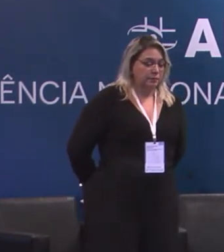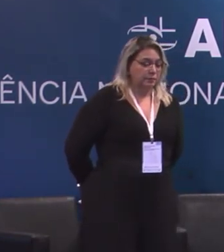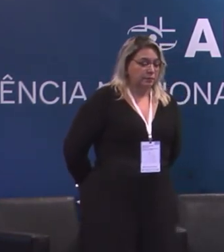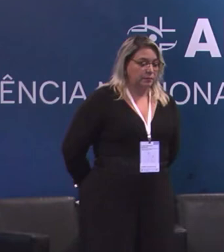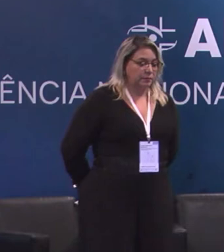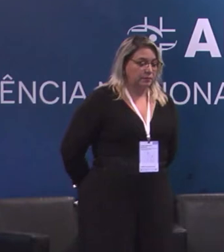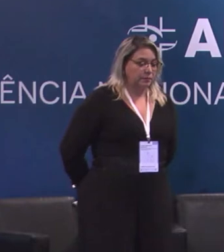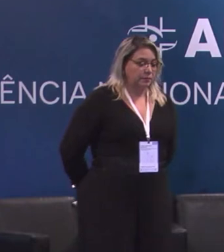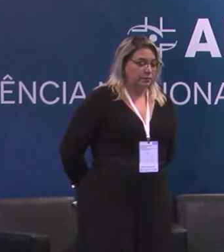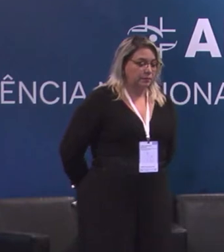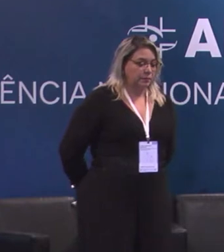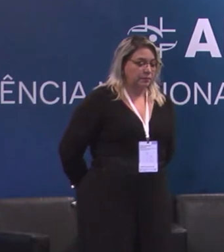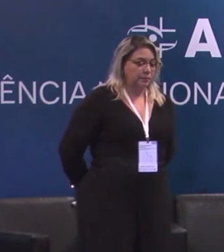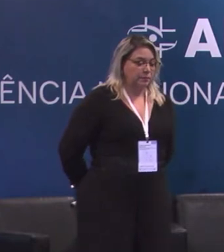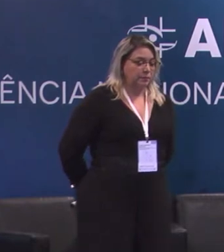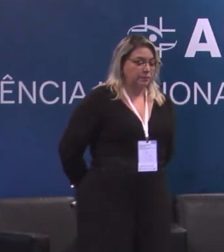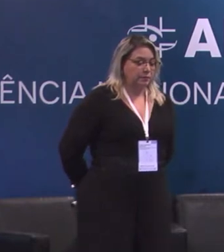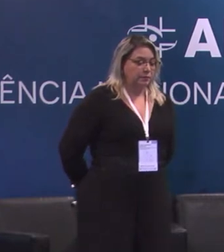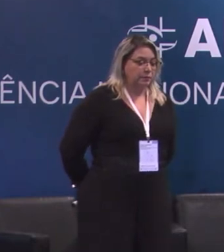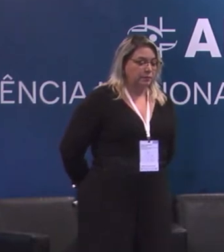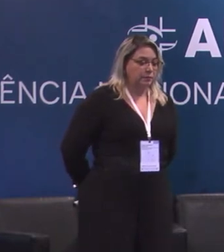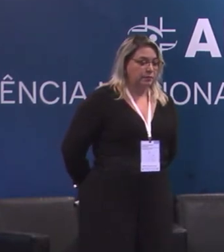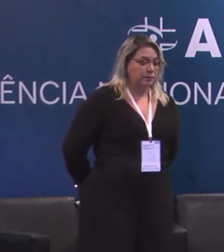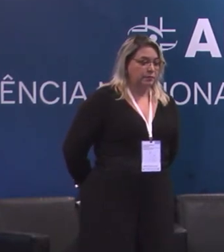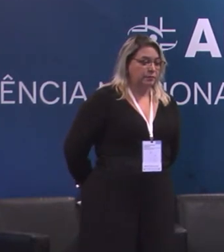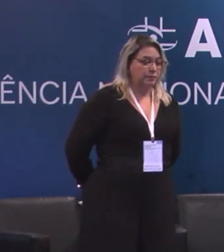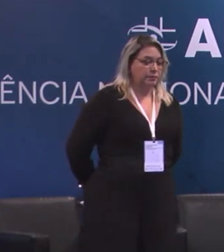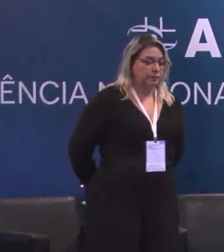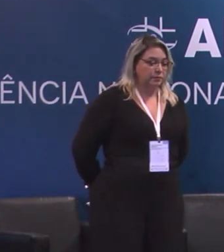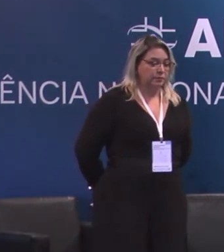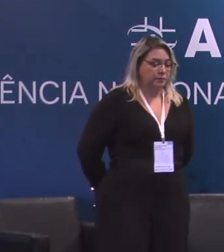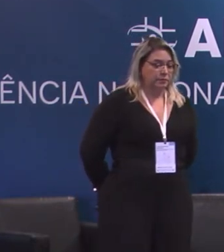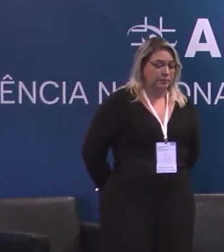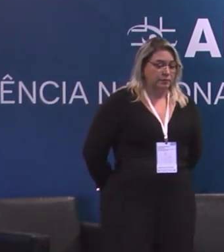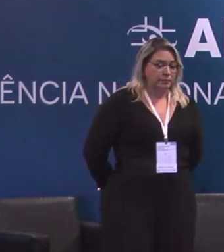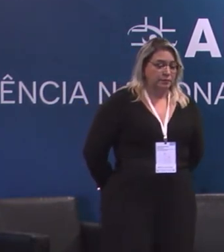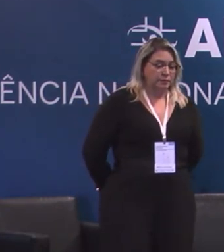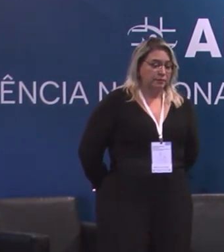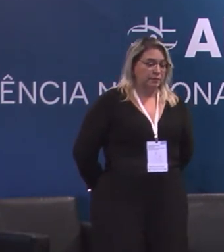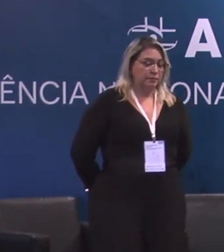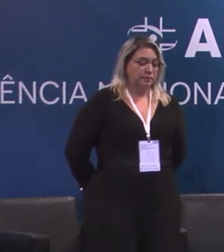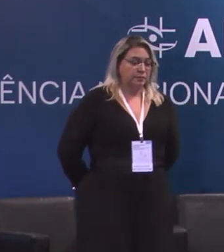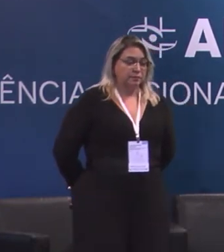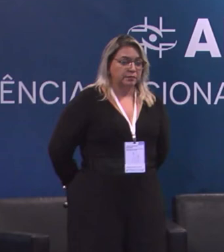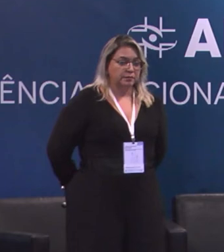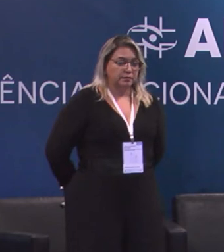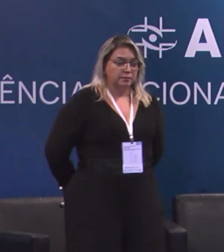várias sugestões. As pessoas têm que ler. Eu gostaria muito que vocês lessem o relatório.